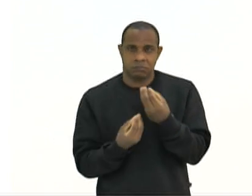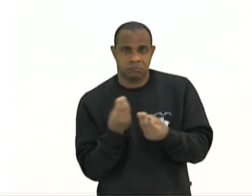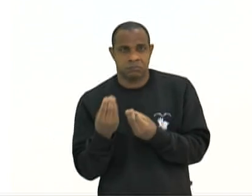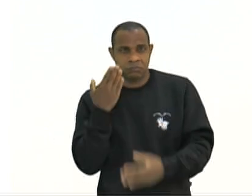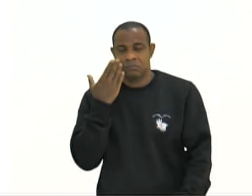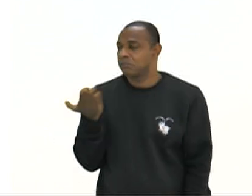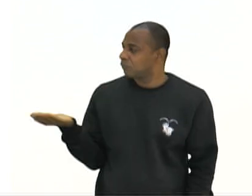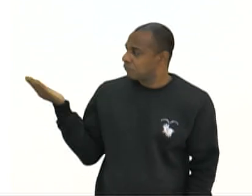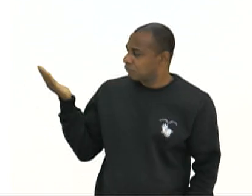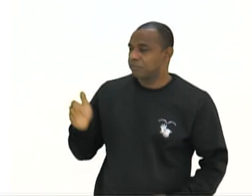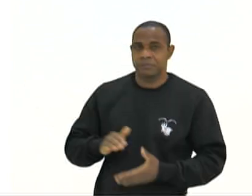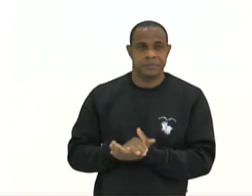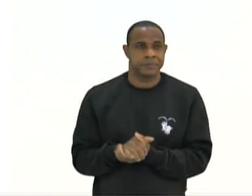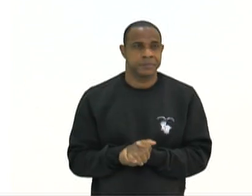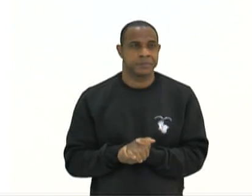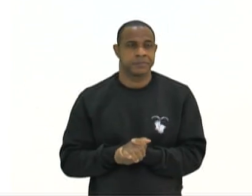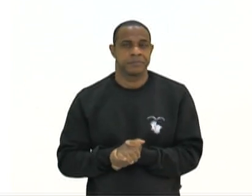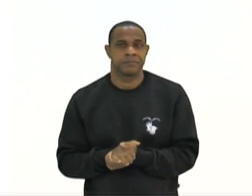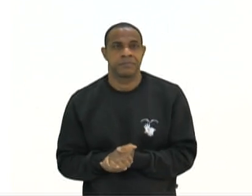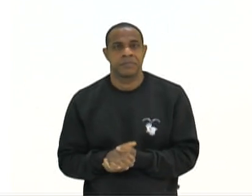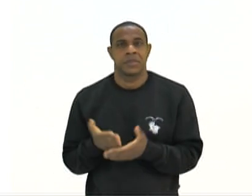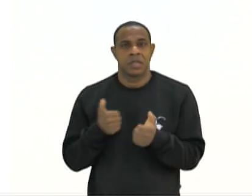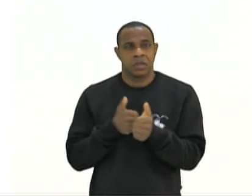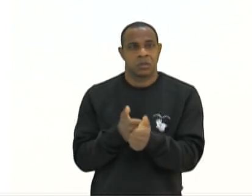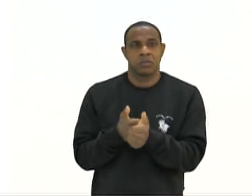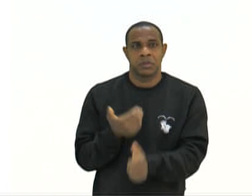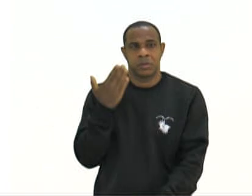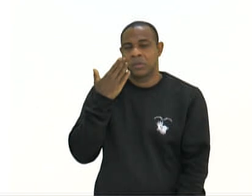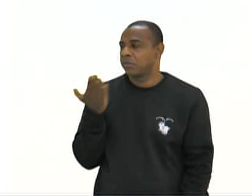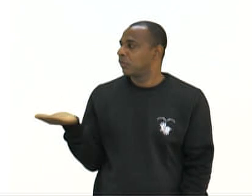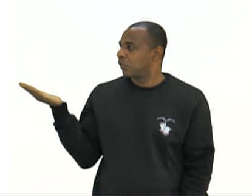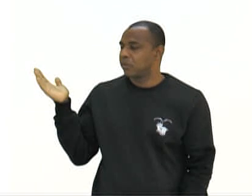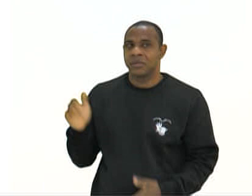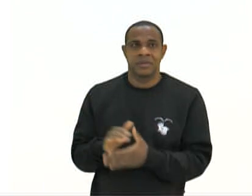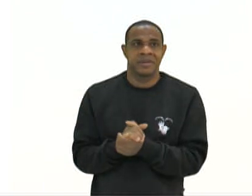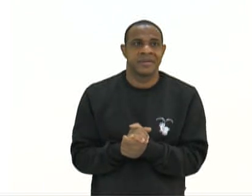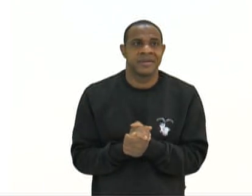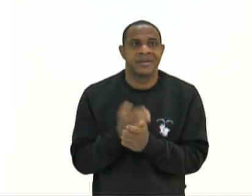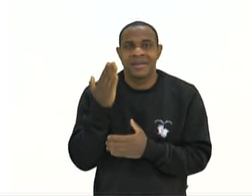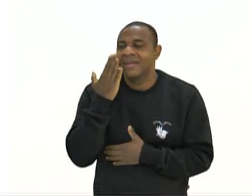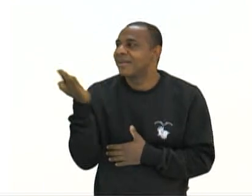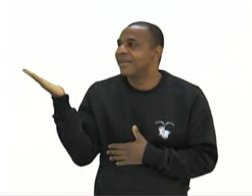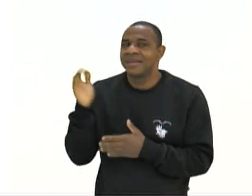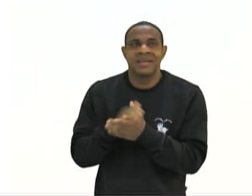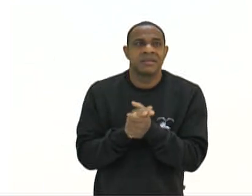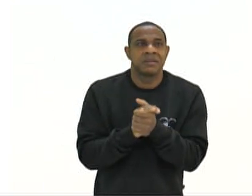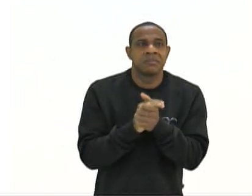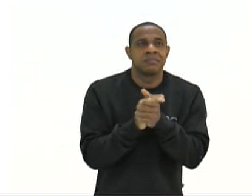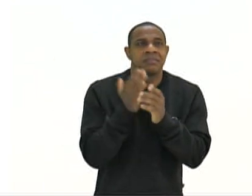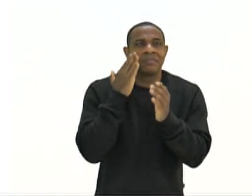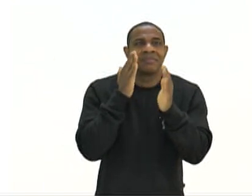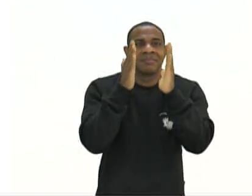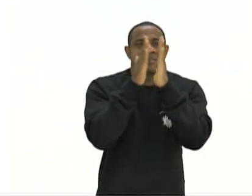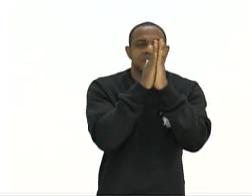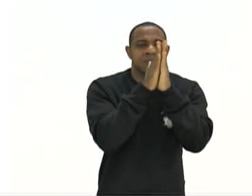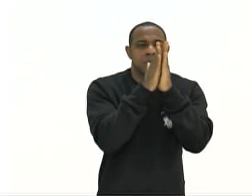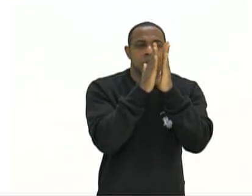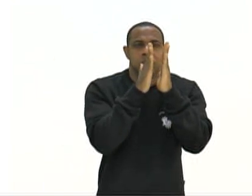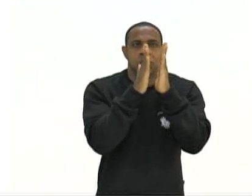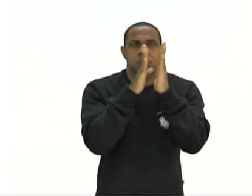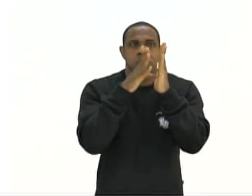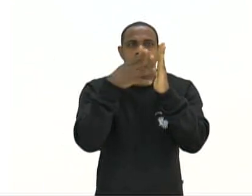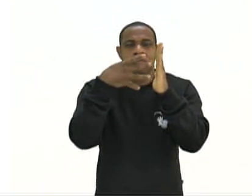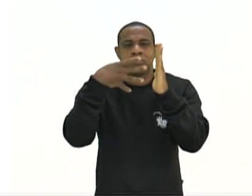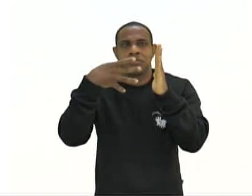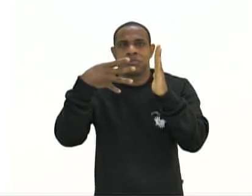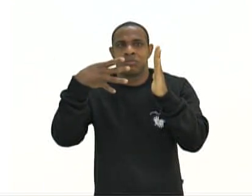isso já vimos em aulas anteriores. Me acompanhe na tela novamente. Então, temos aqui, ó, essa imagem eu trouxe para vocês na última